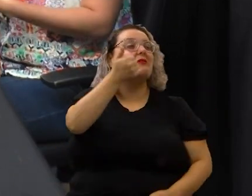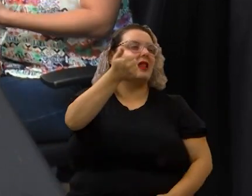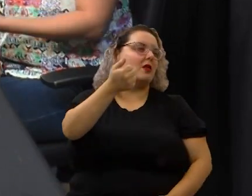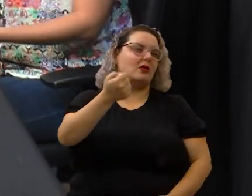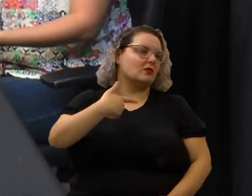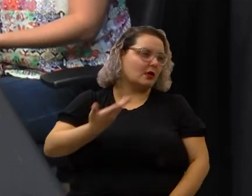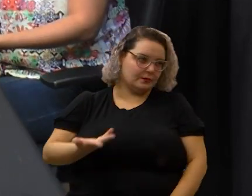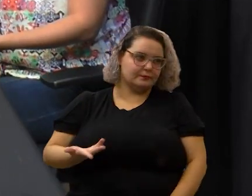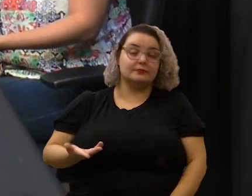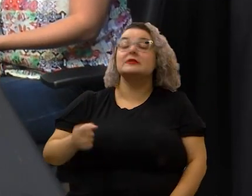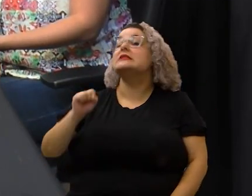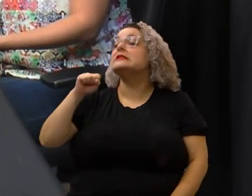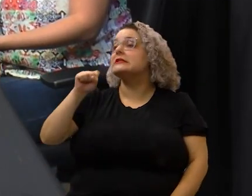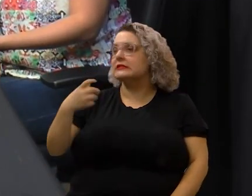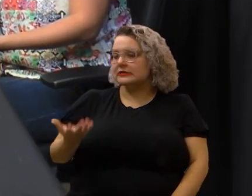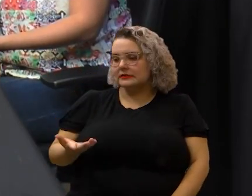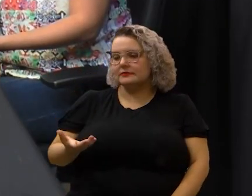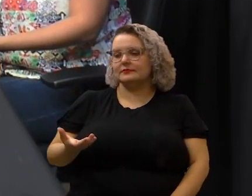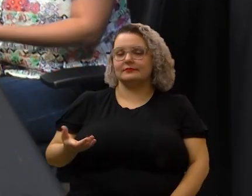mais.